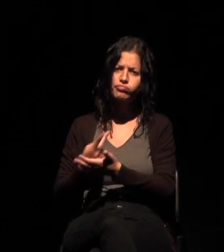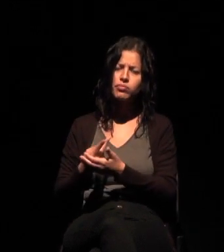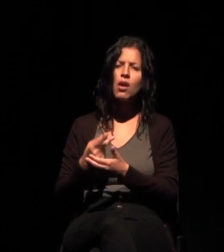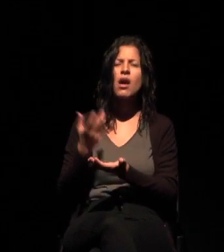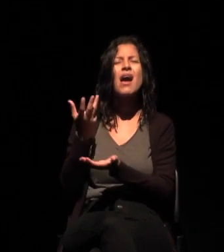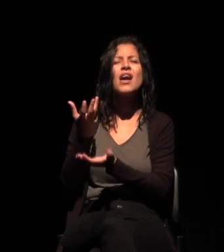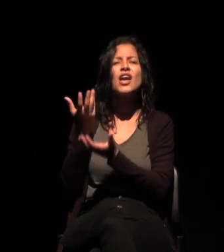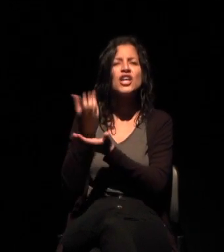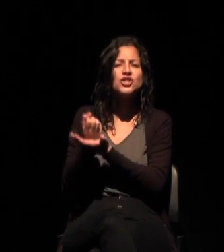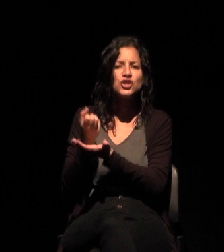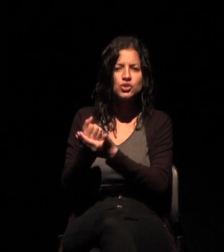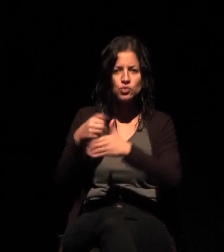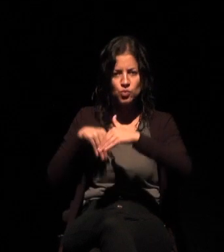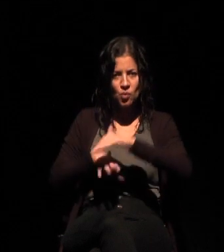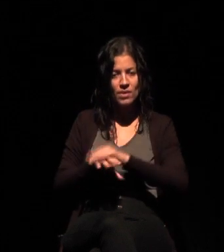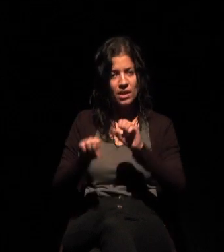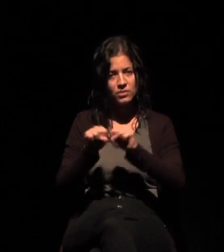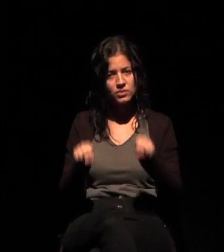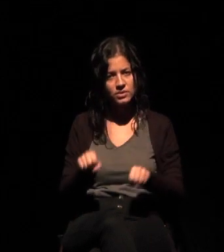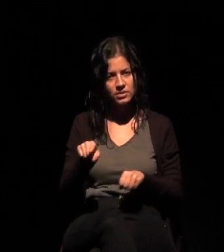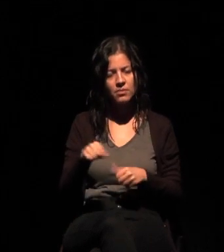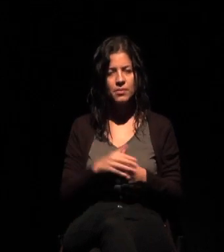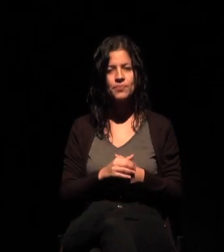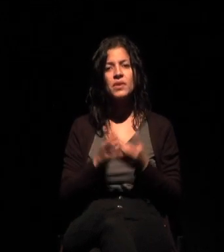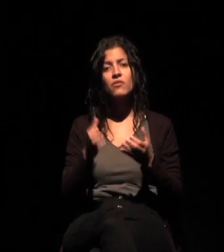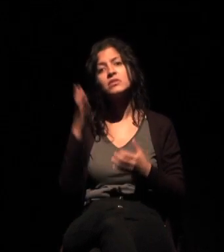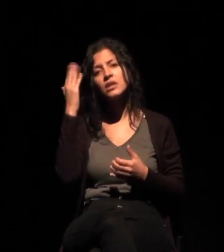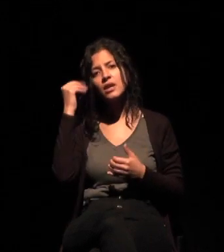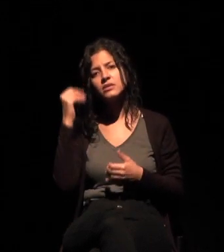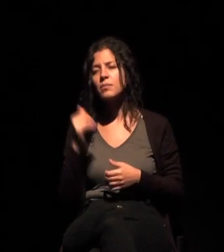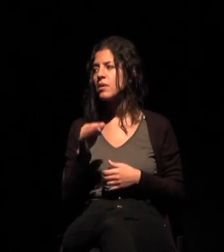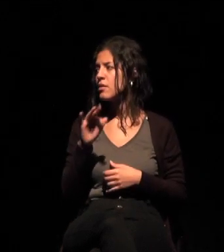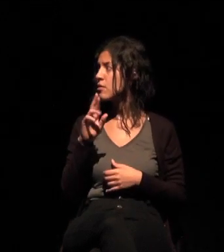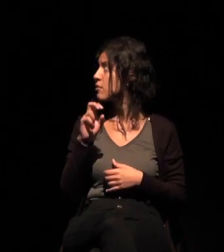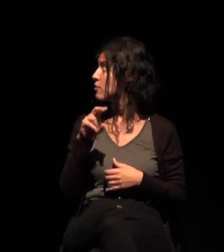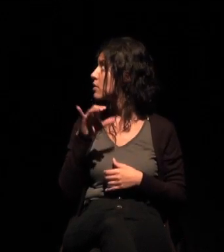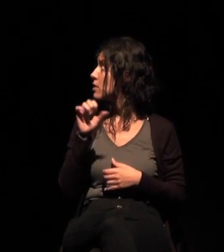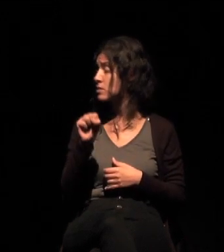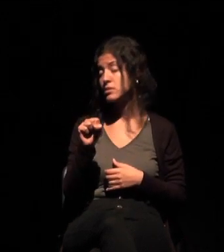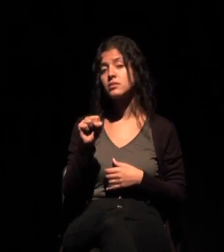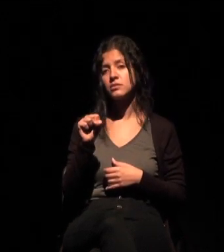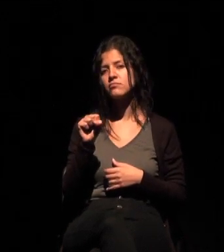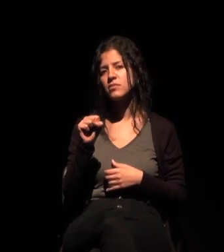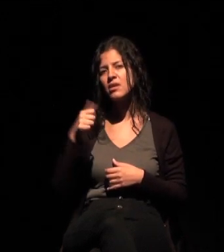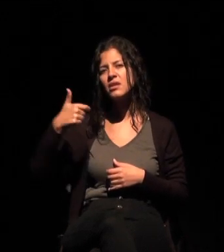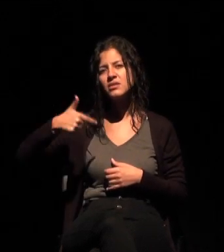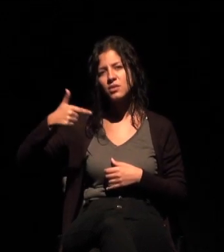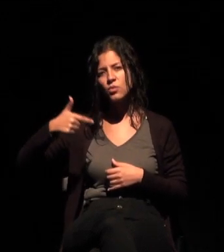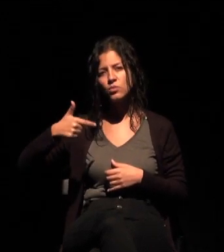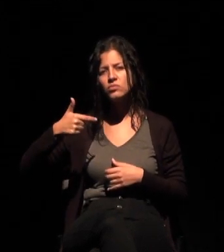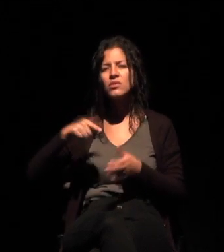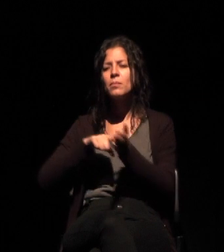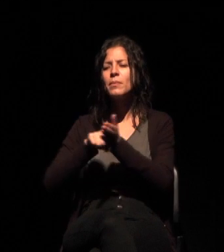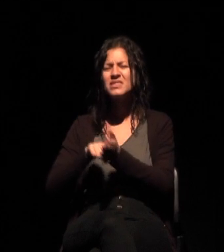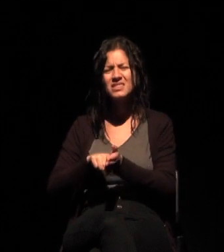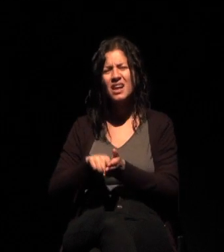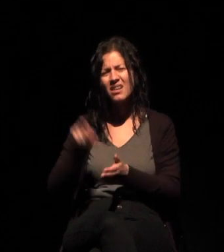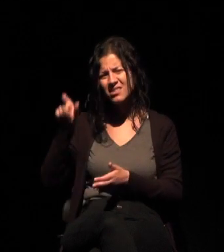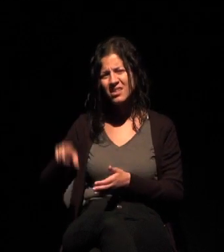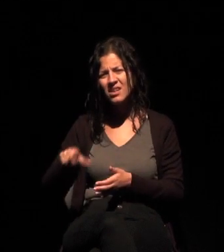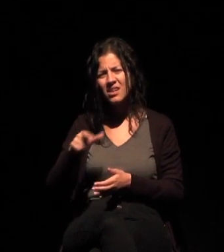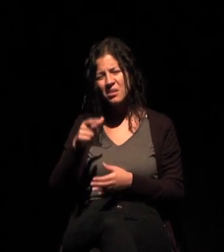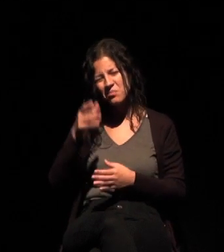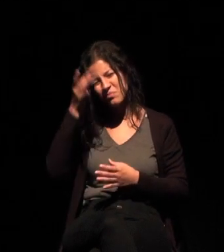à frente bem se você queira saber se o francês esse personagem histórico o francês segundo da das síria era católico uma